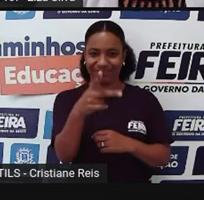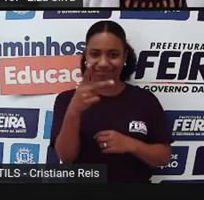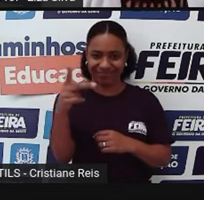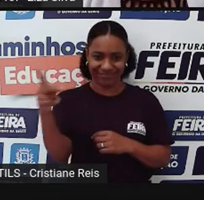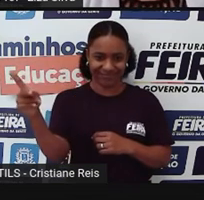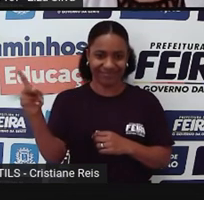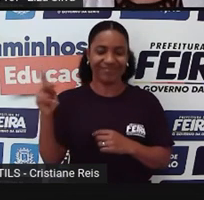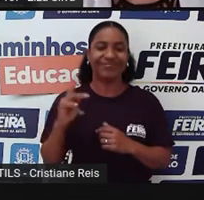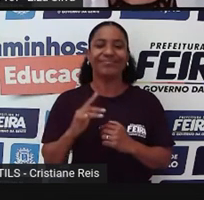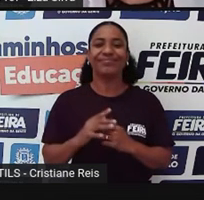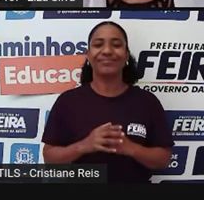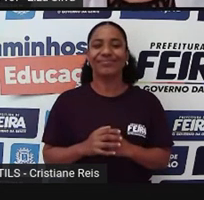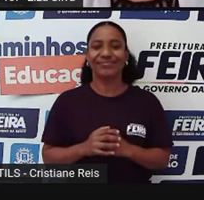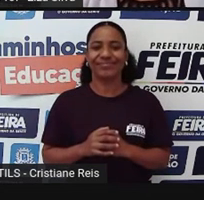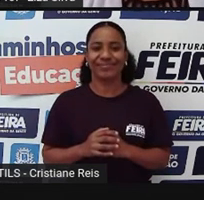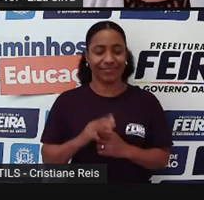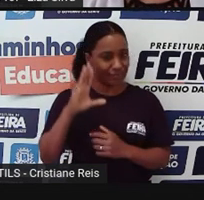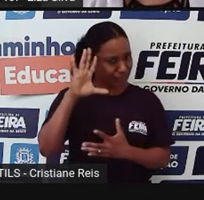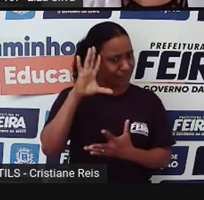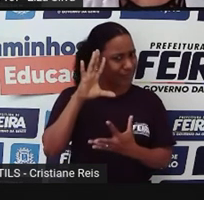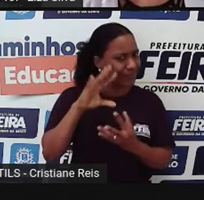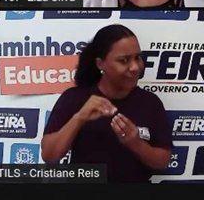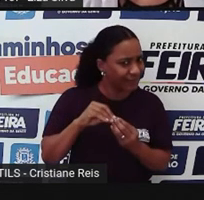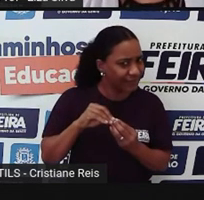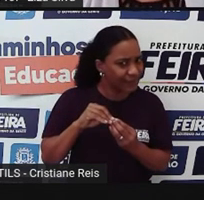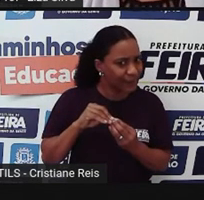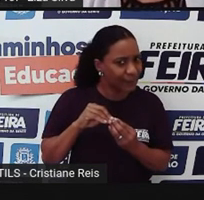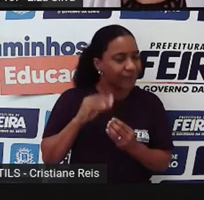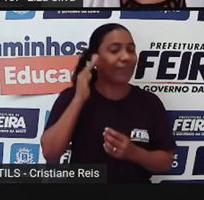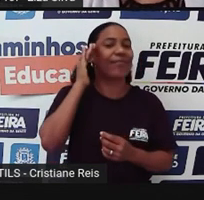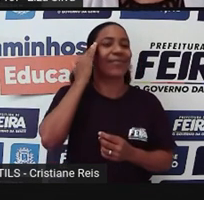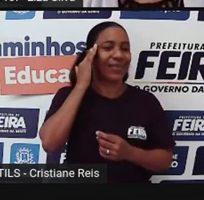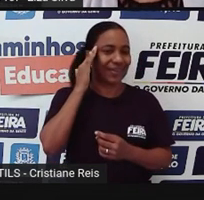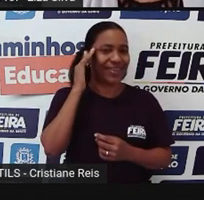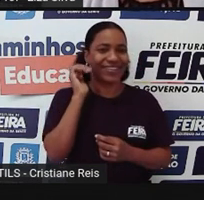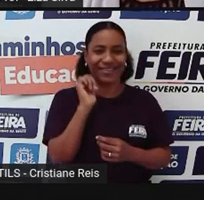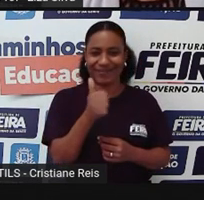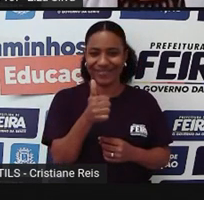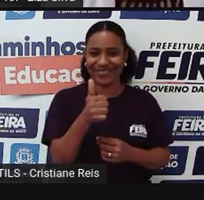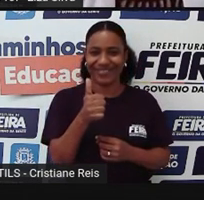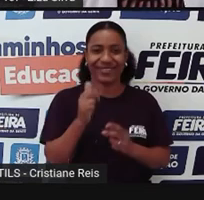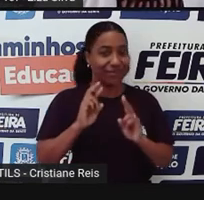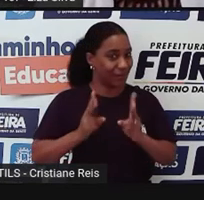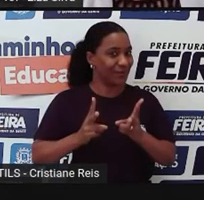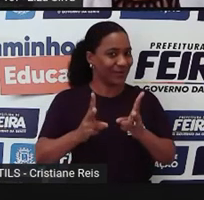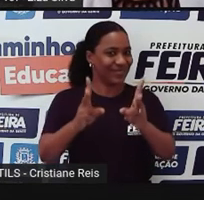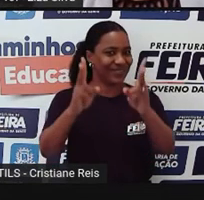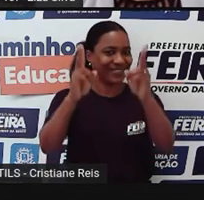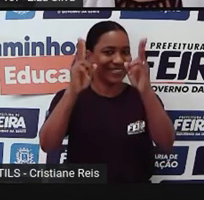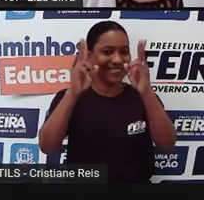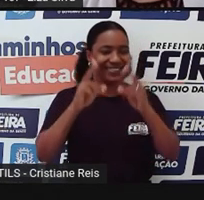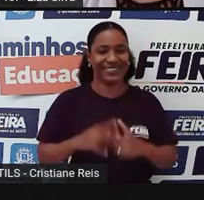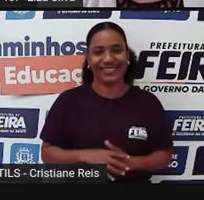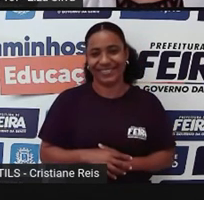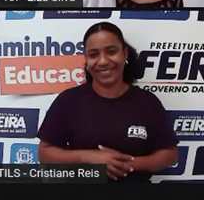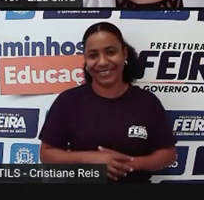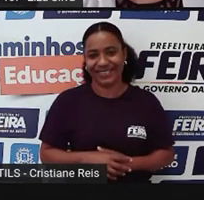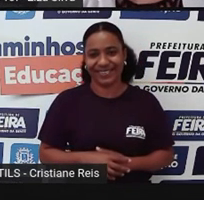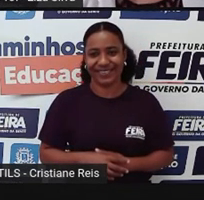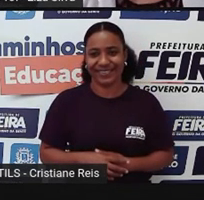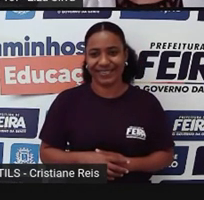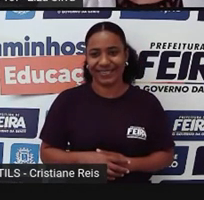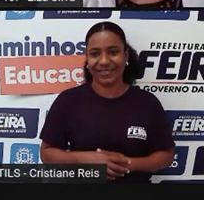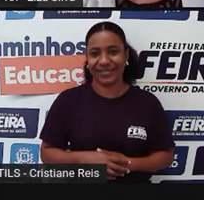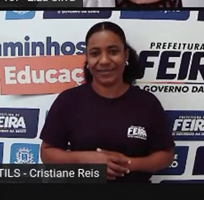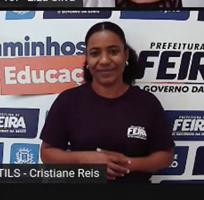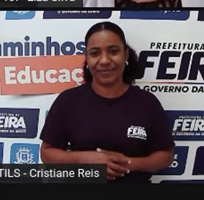vídeo understand me vocês me entenderam ok let's kill vamos dar prosseguimento a